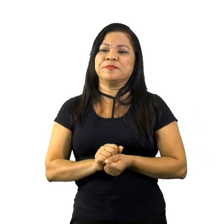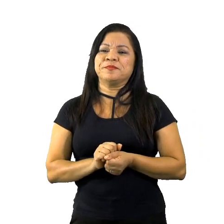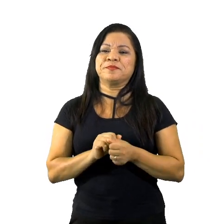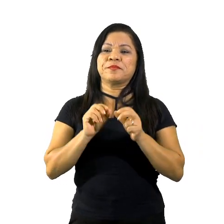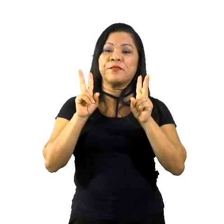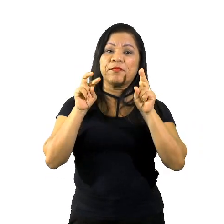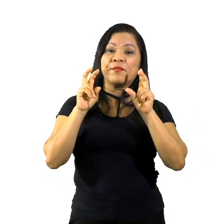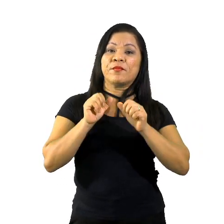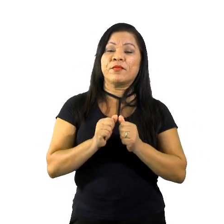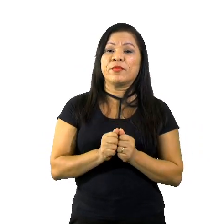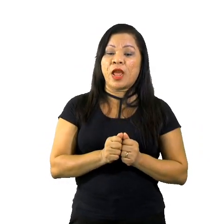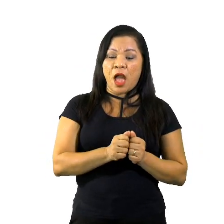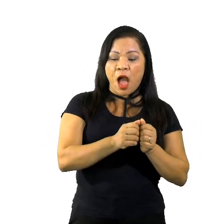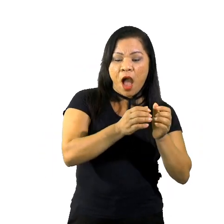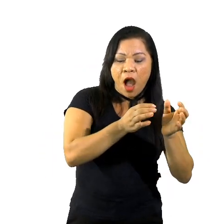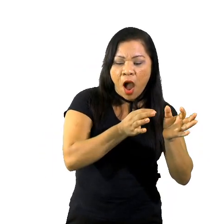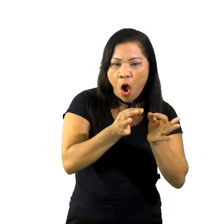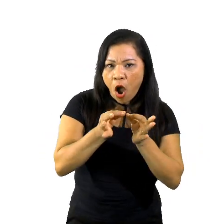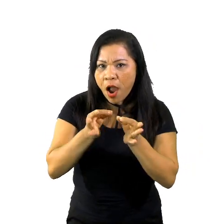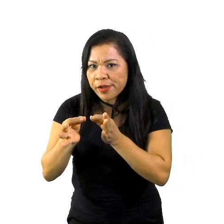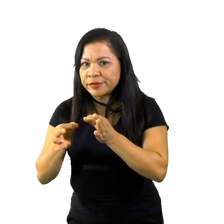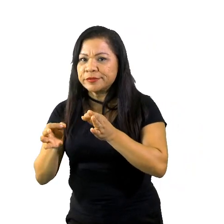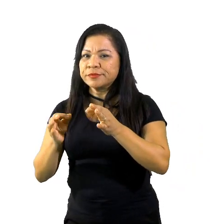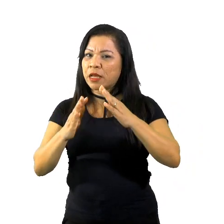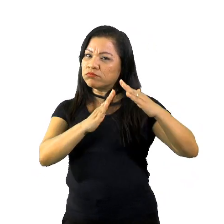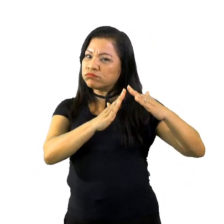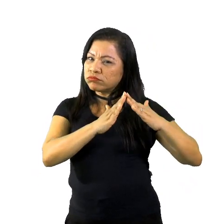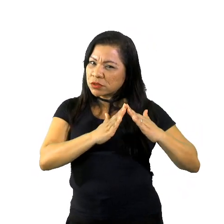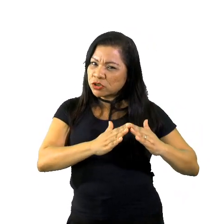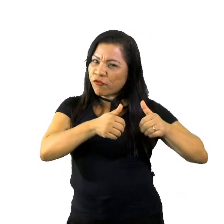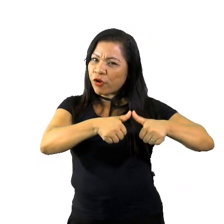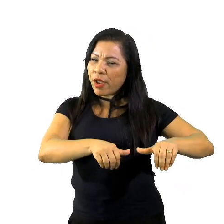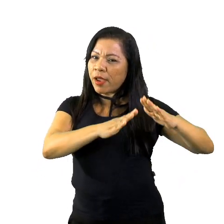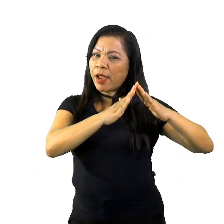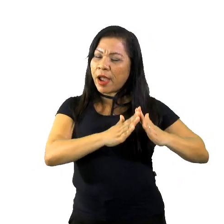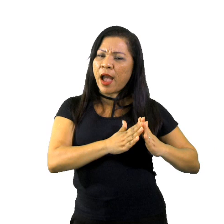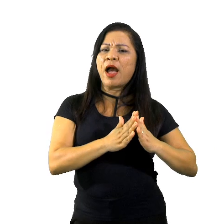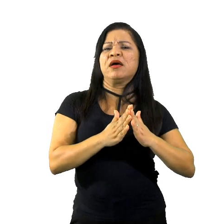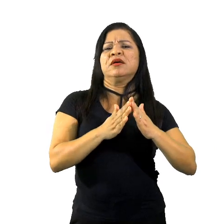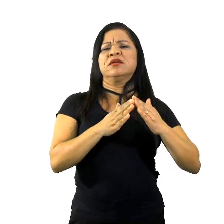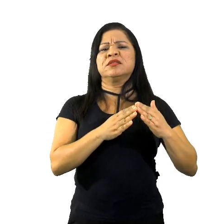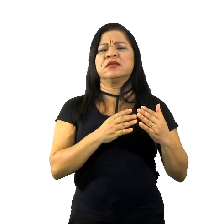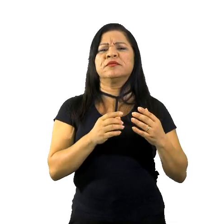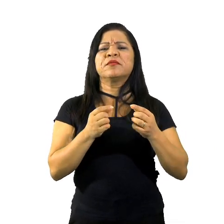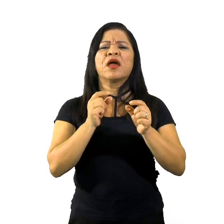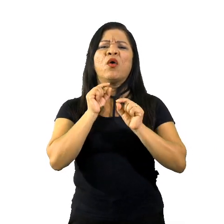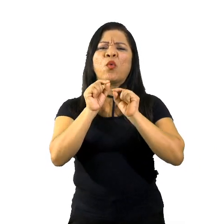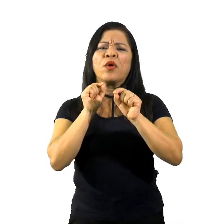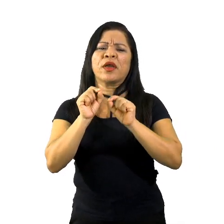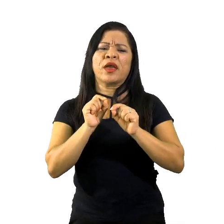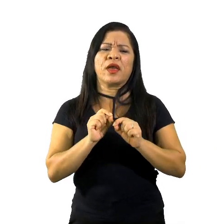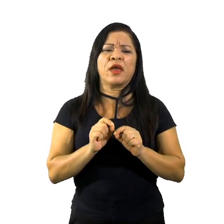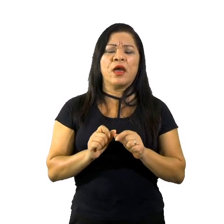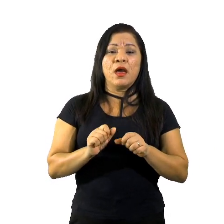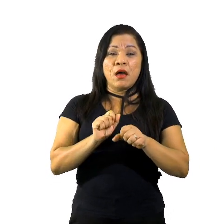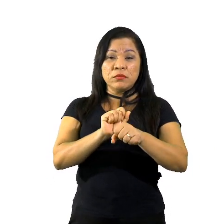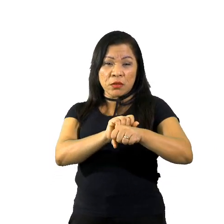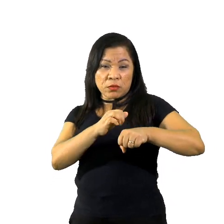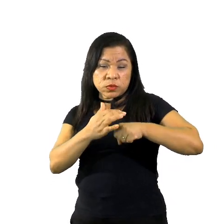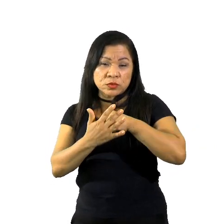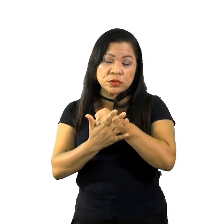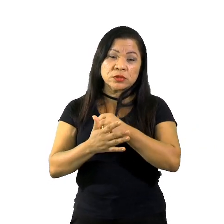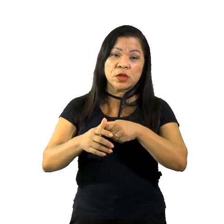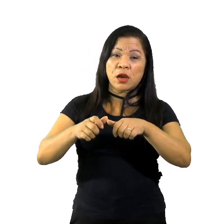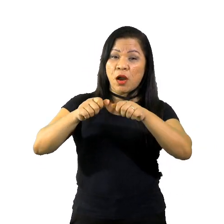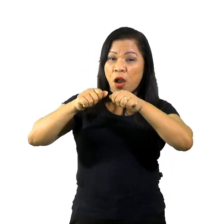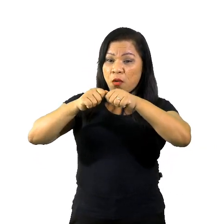para conter o novo coronavírus, como o fechamento do comércio e estímulo ao home office, deixaram milhões de